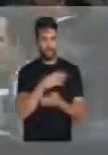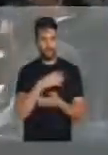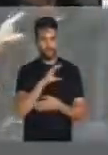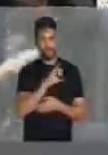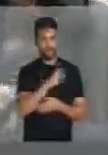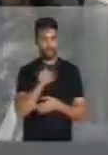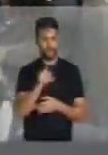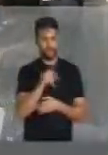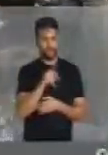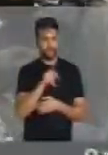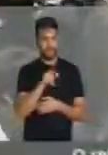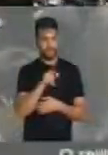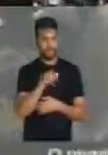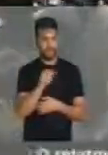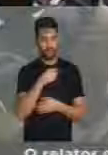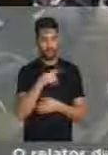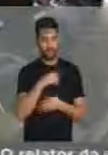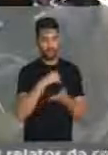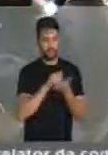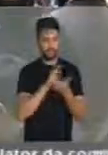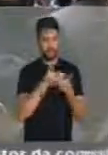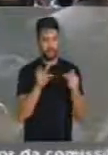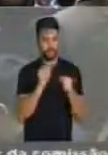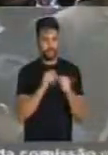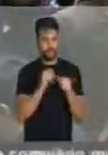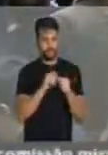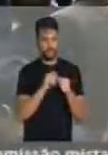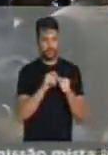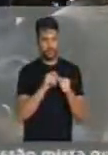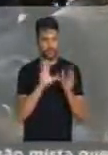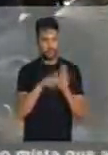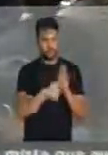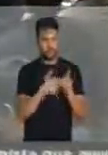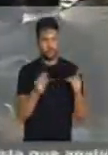CUT, pelega, fodidos que